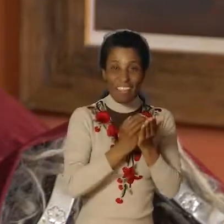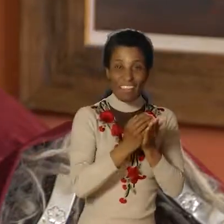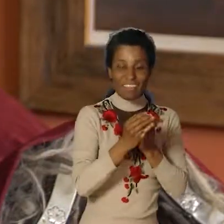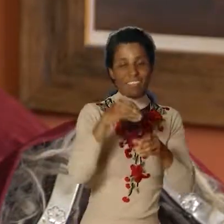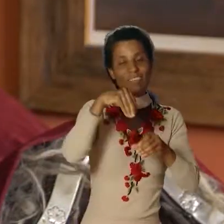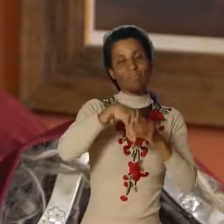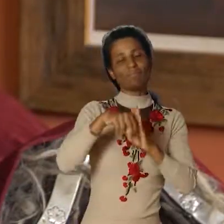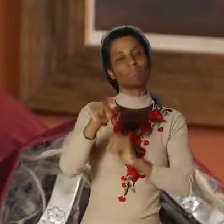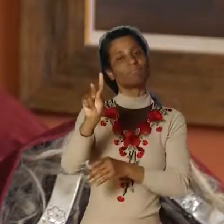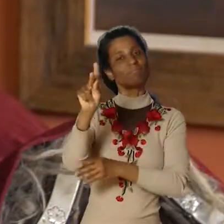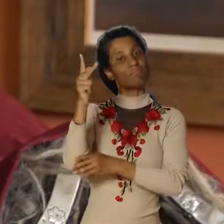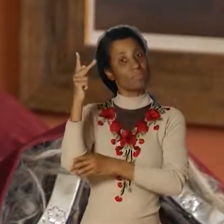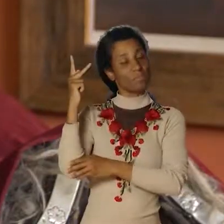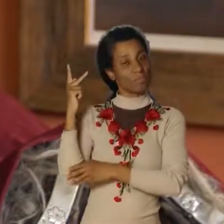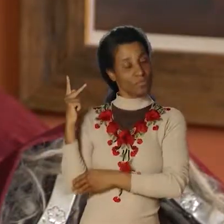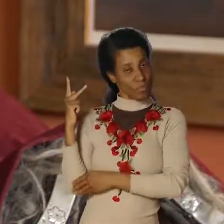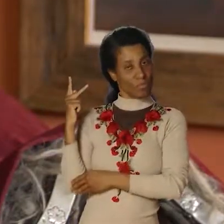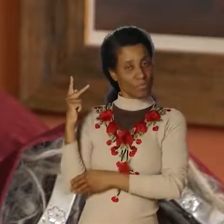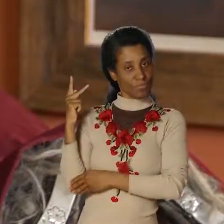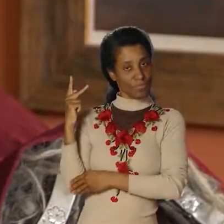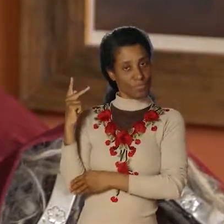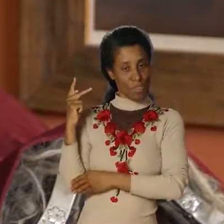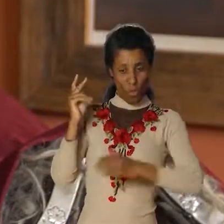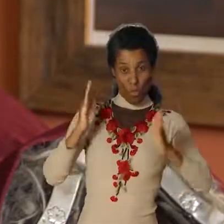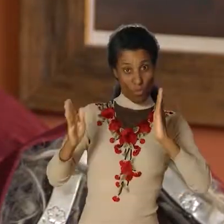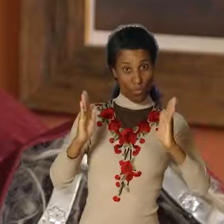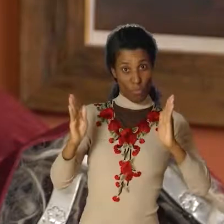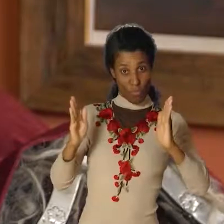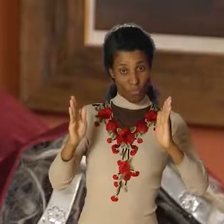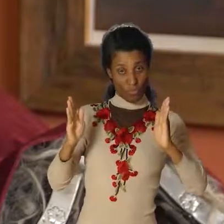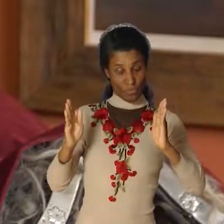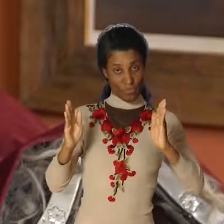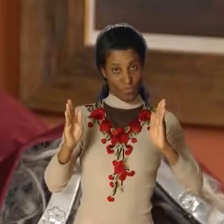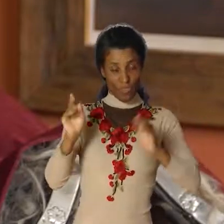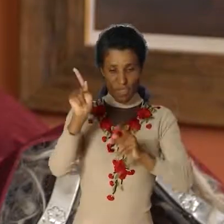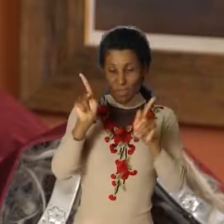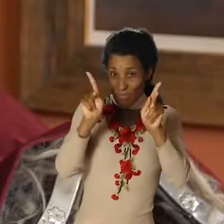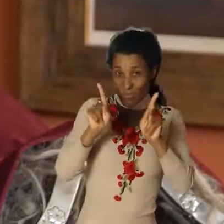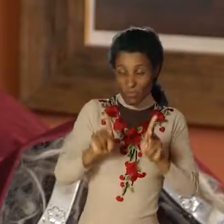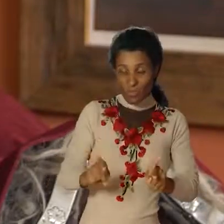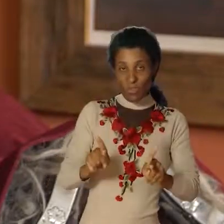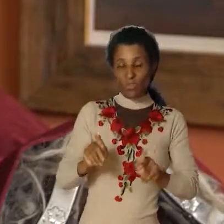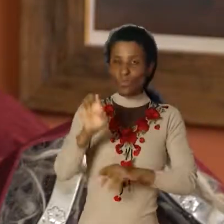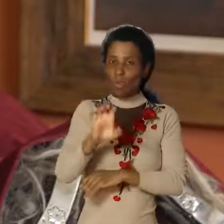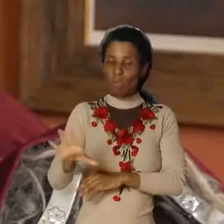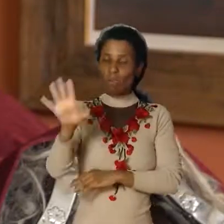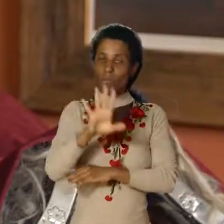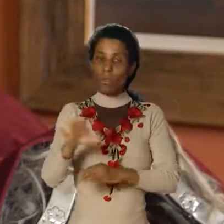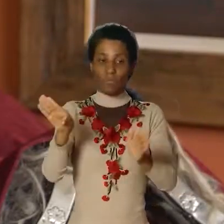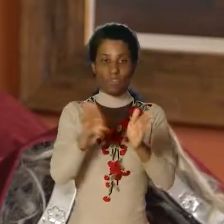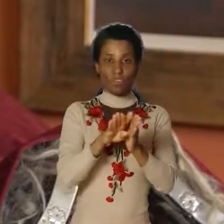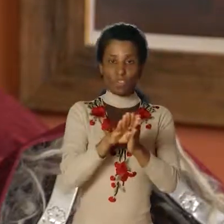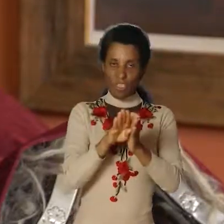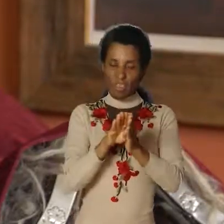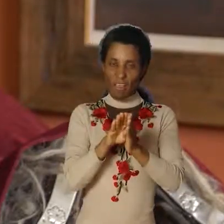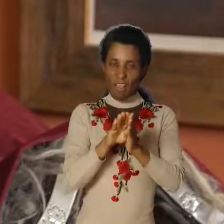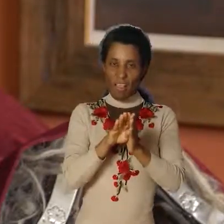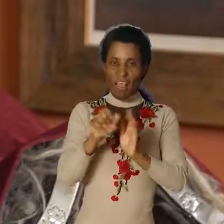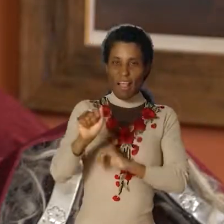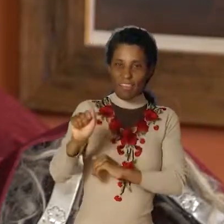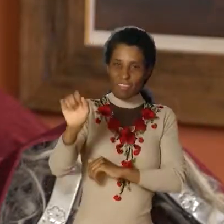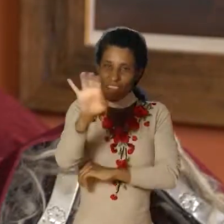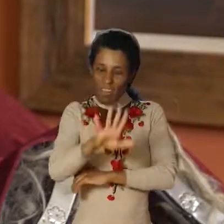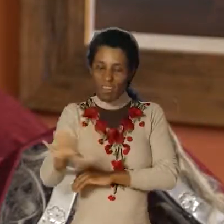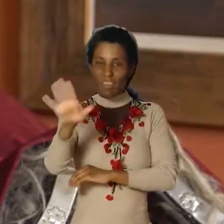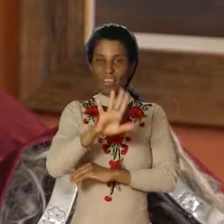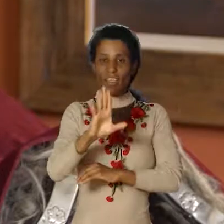vai aparecer na história. Ele vai aparecer na medida em que esse europeu que chega na América, ele vai se misturar